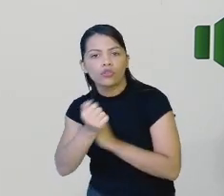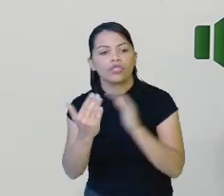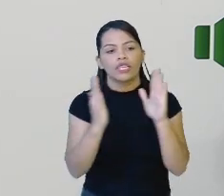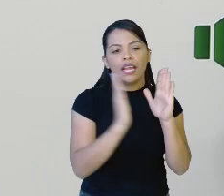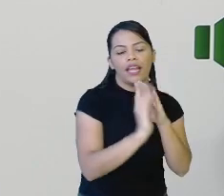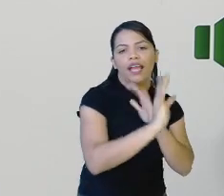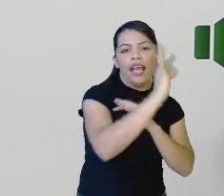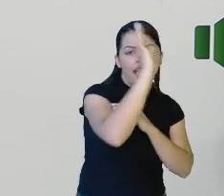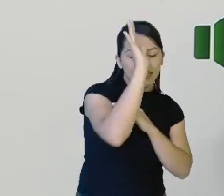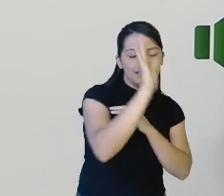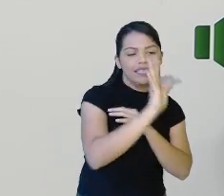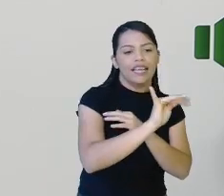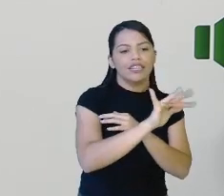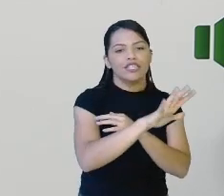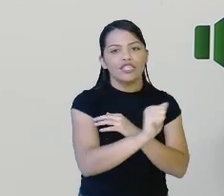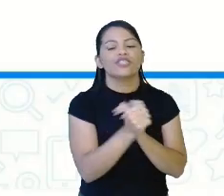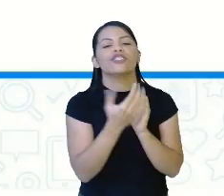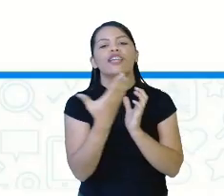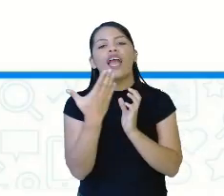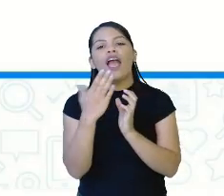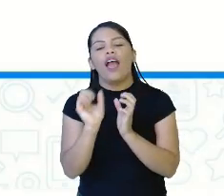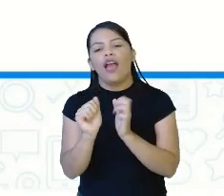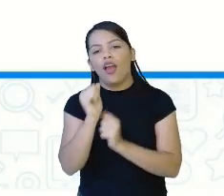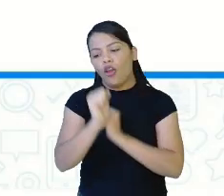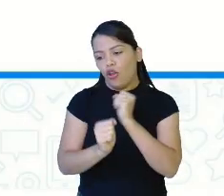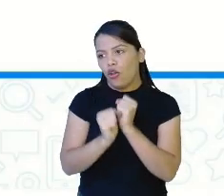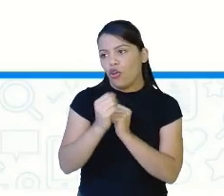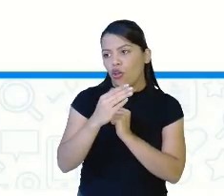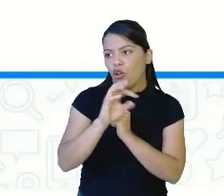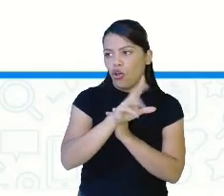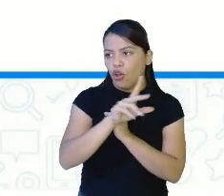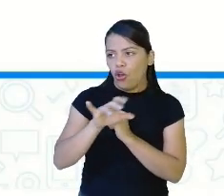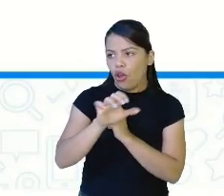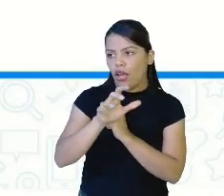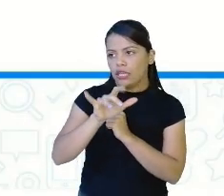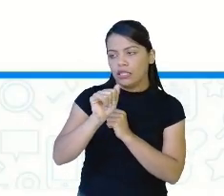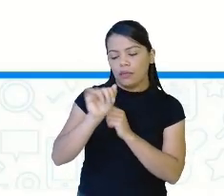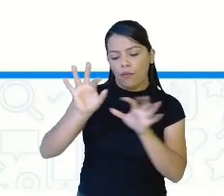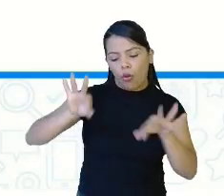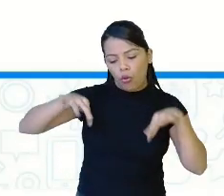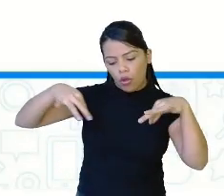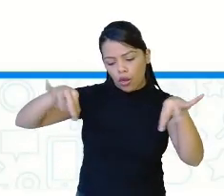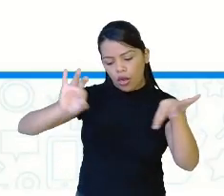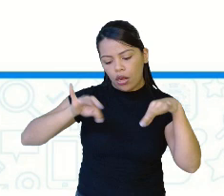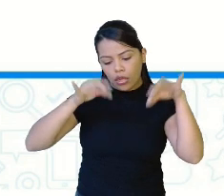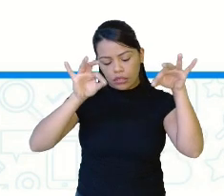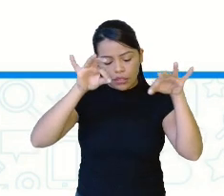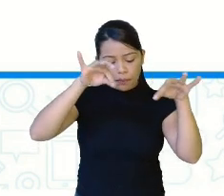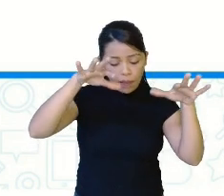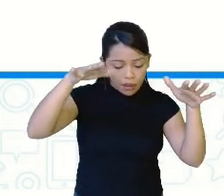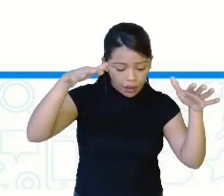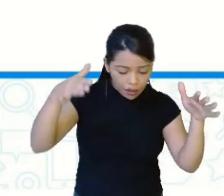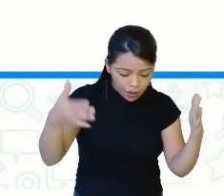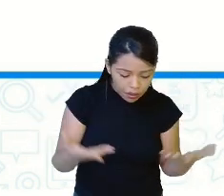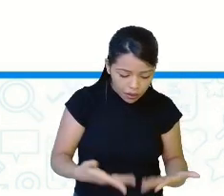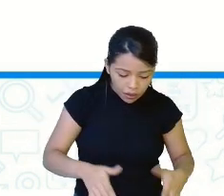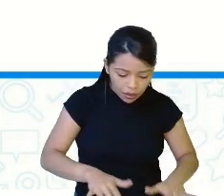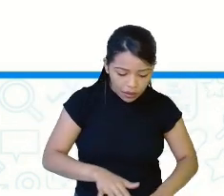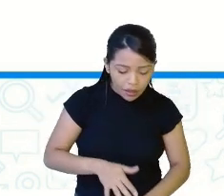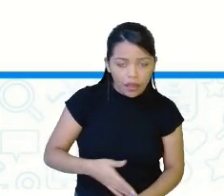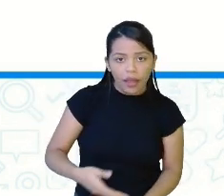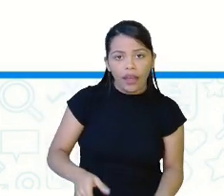tia, corre cipó na casa da avó. Lencinho na mão, caiu no chão,